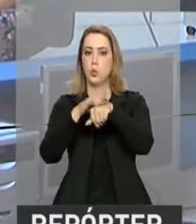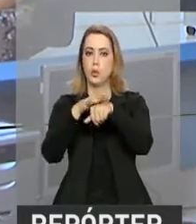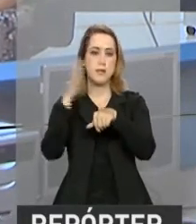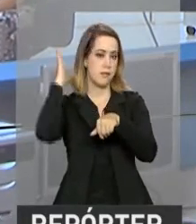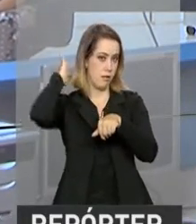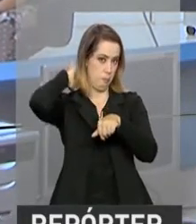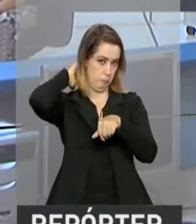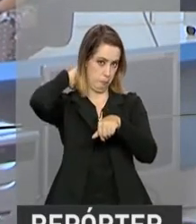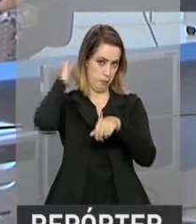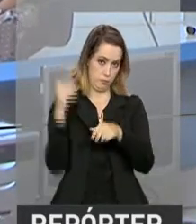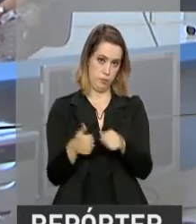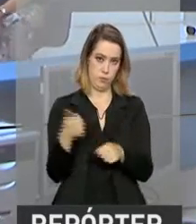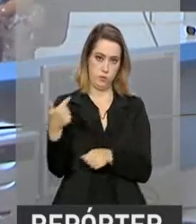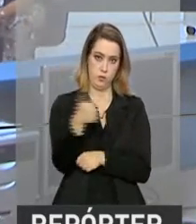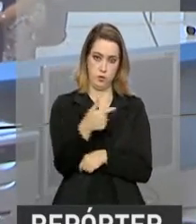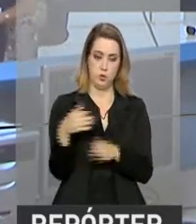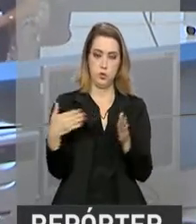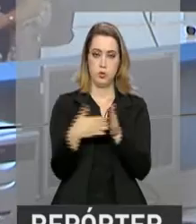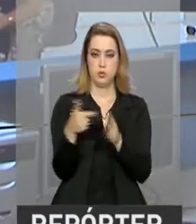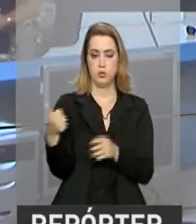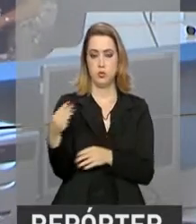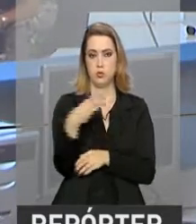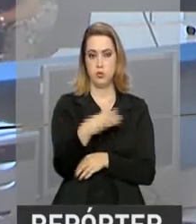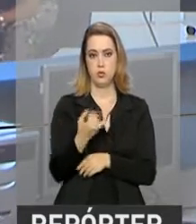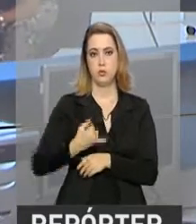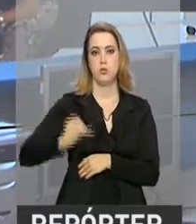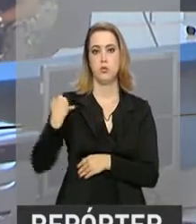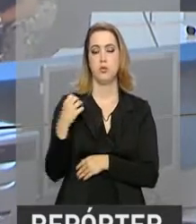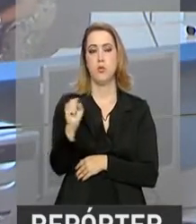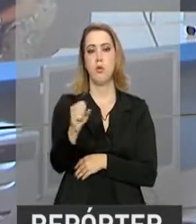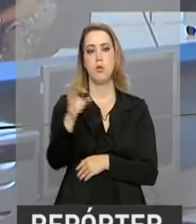12 e 13 anos. Nesse caso, a meta é vacinar